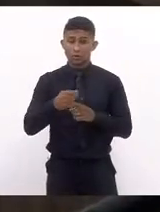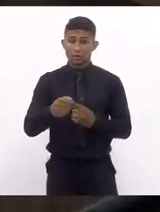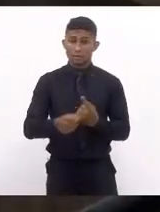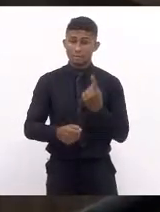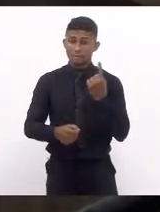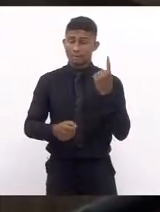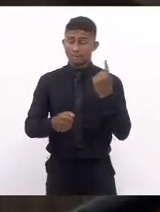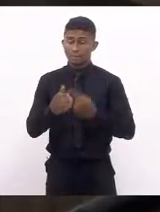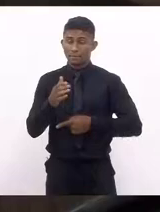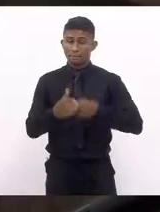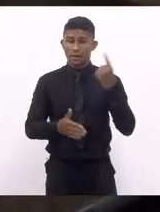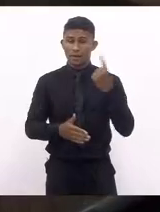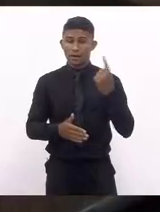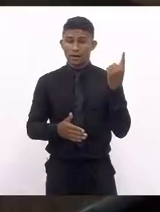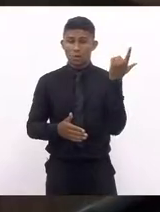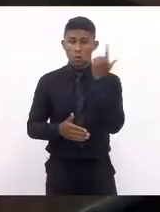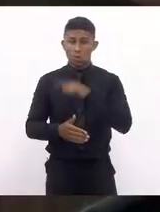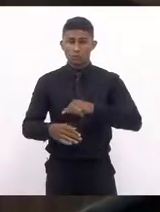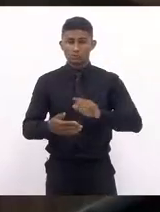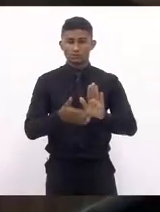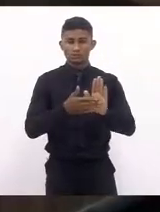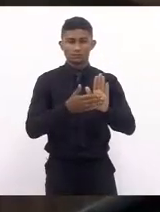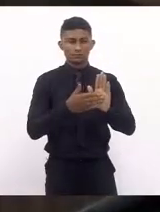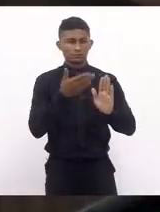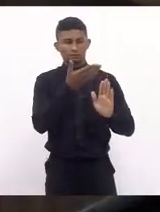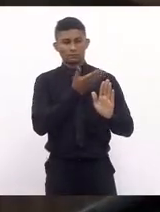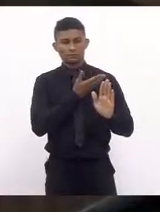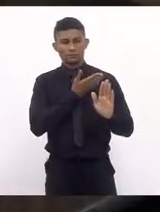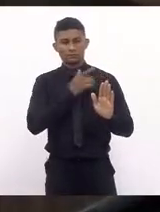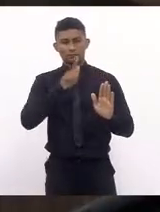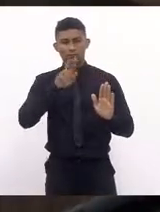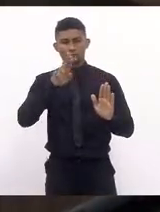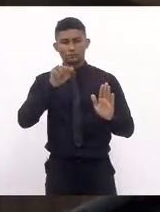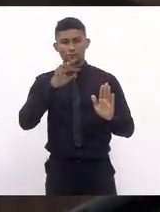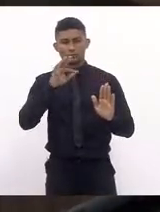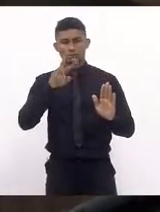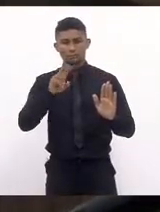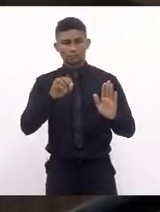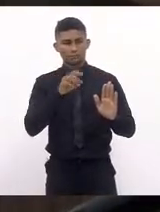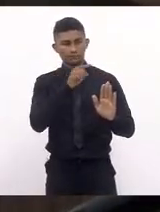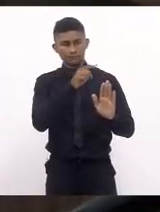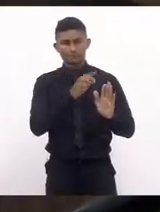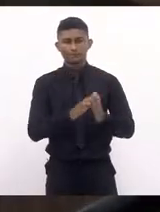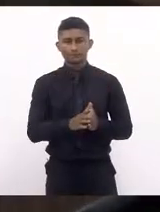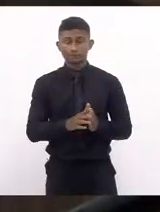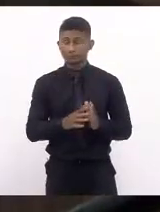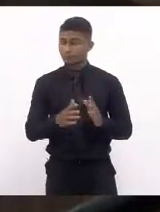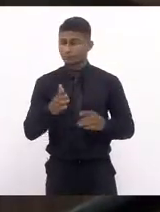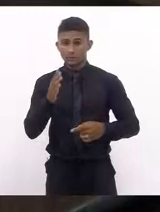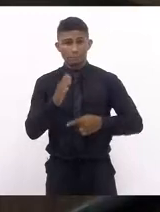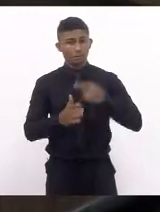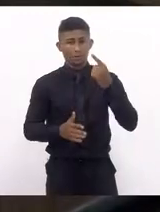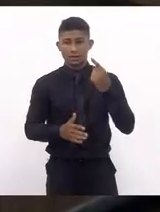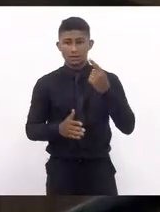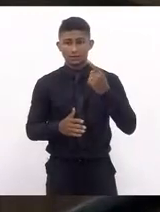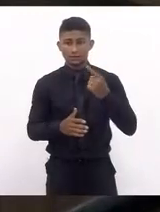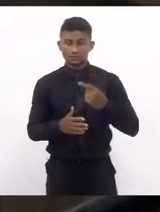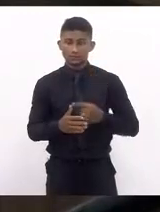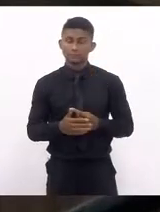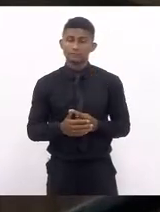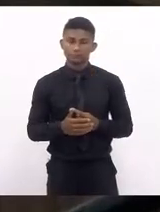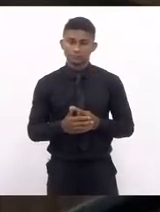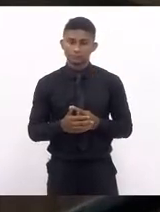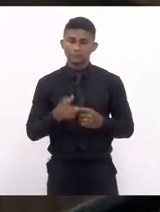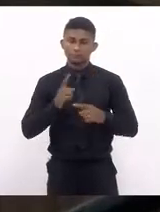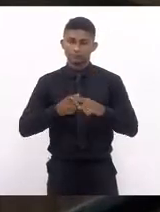A partir dessa proposição feita pelo companheiro Gustavo Schmitz é a primeira de muitas porque